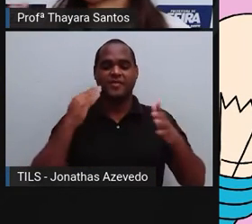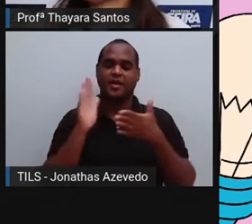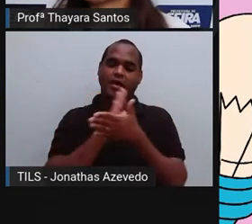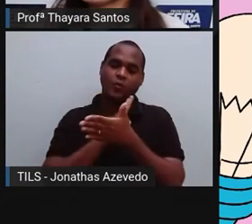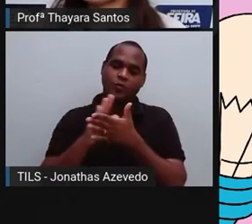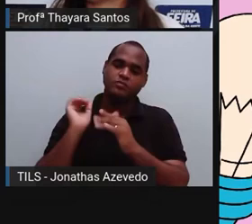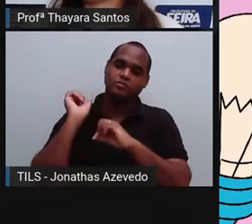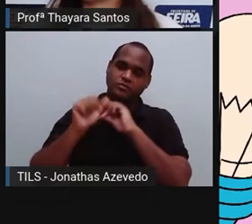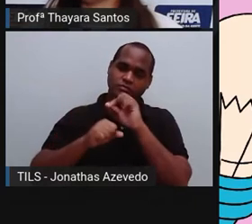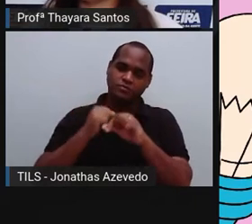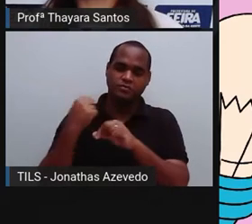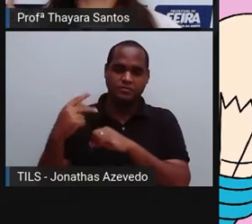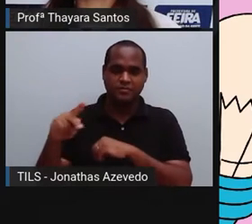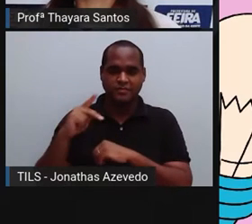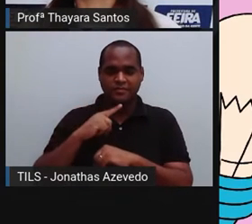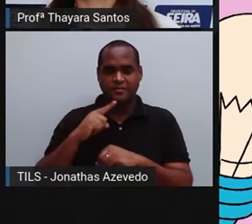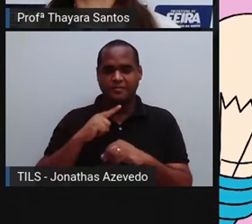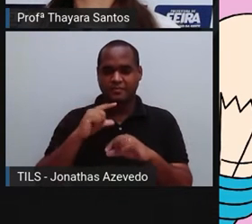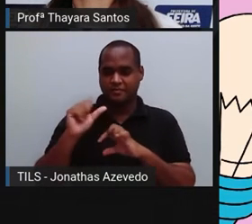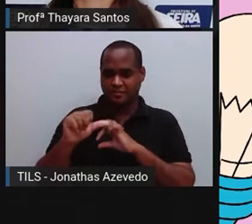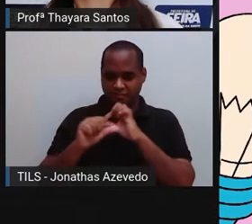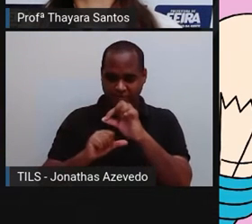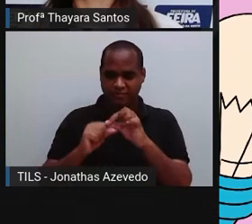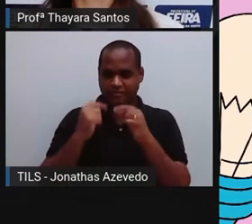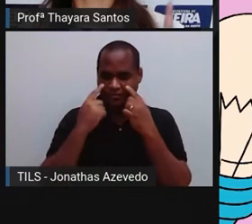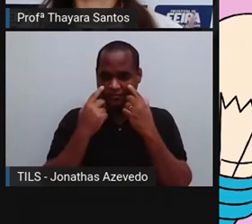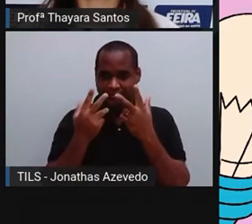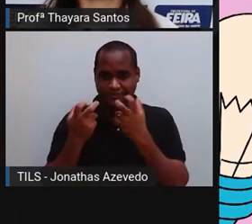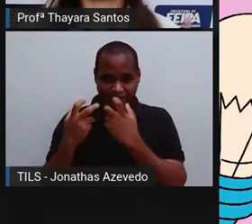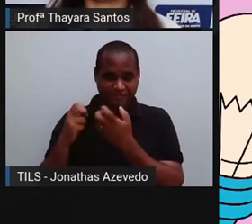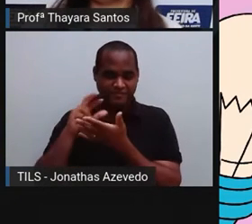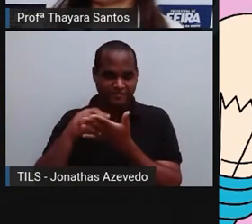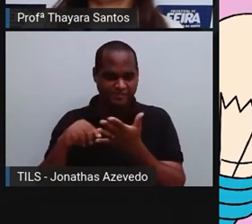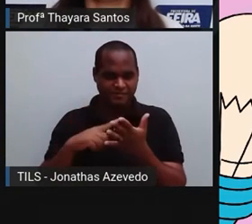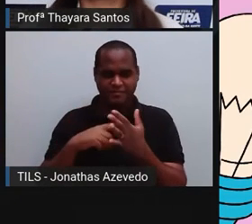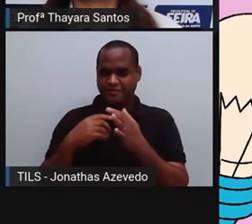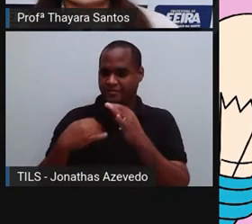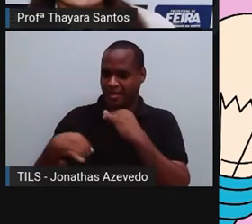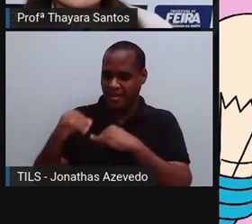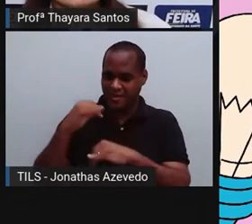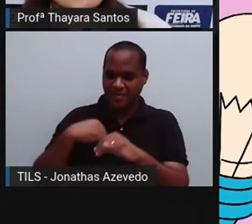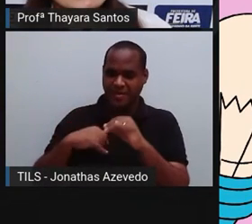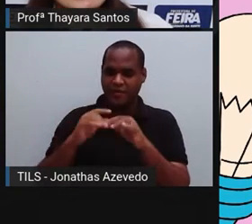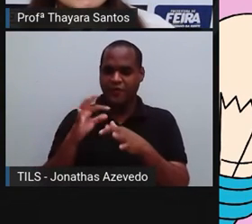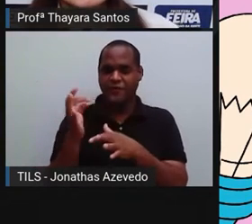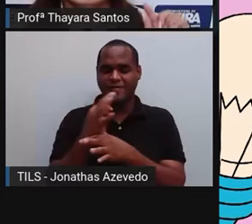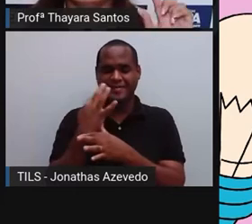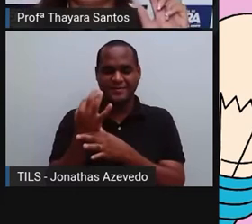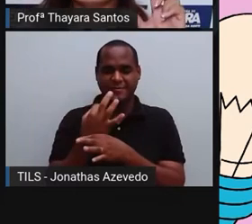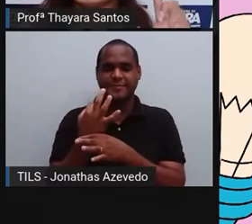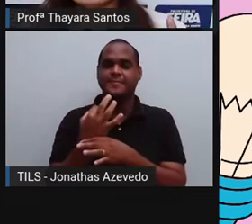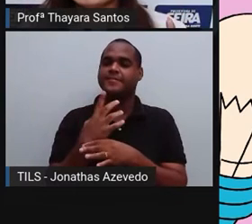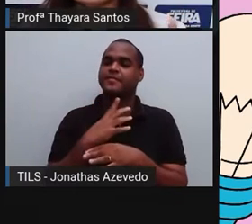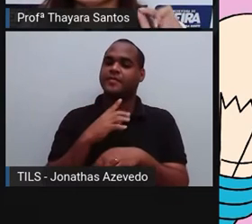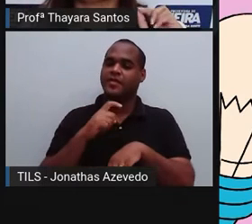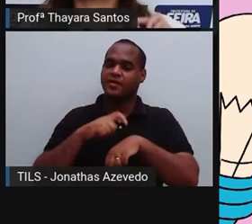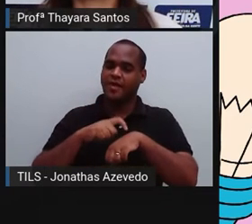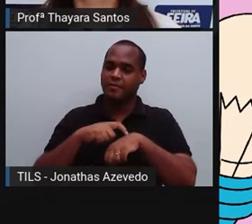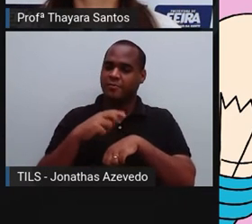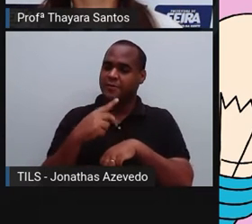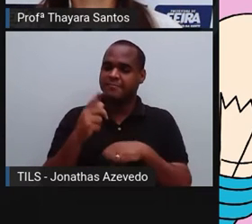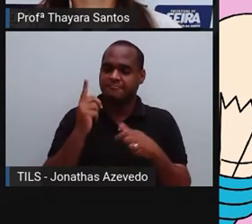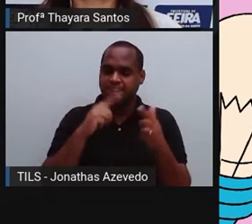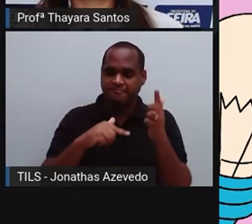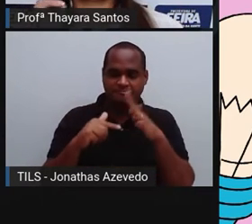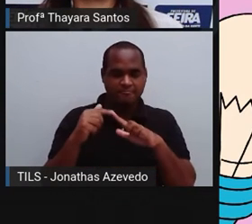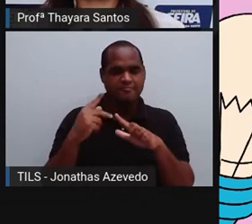de transformações da matéria. Vocês vão ter que identificar se aquela transformação é química ou se ela é física. Eu vou dar um tempinho para